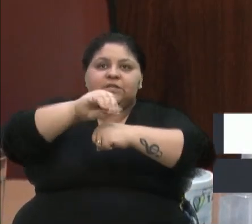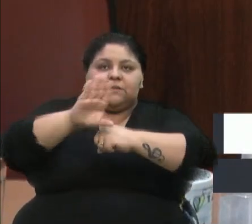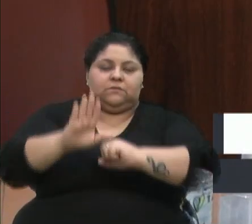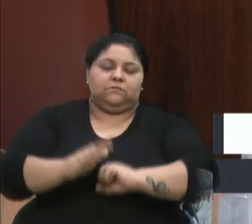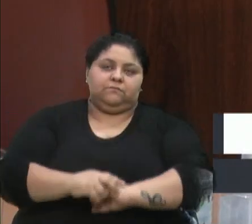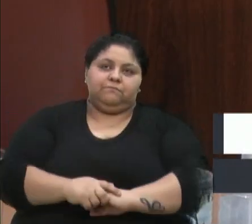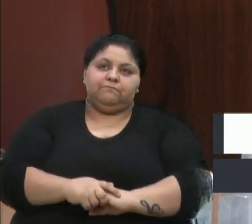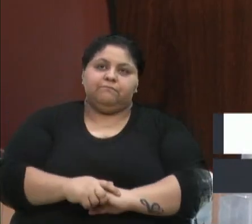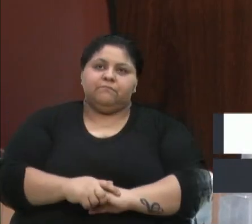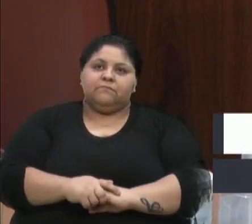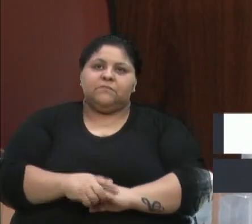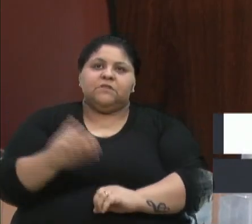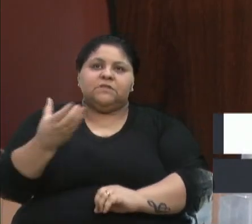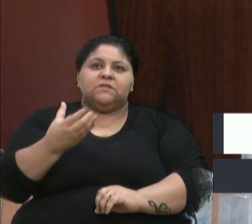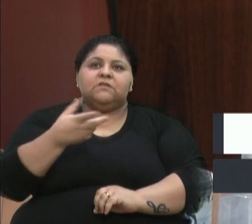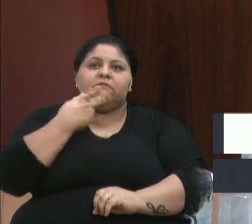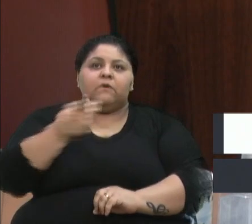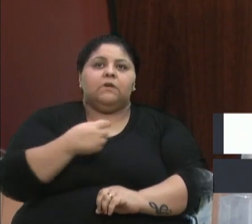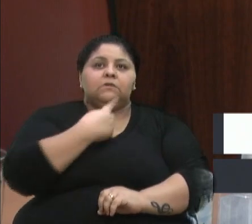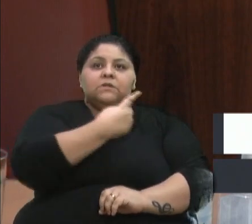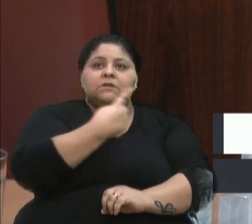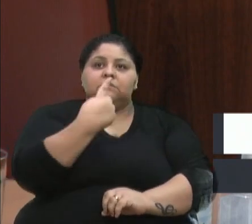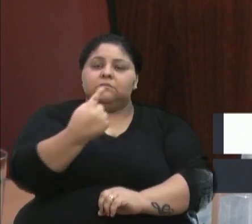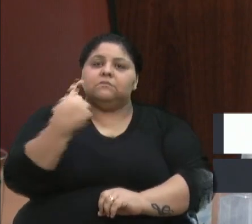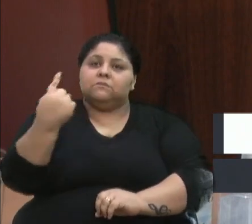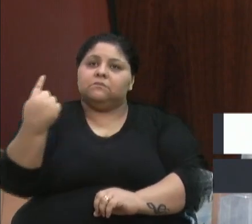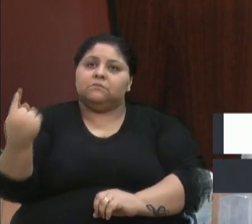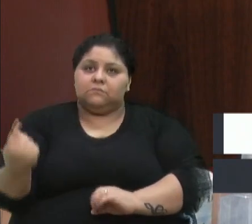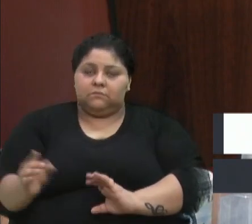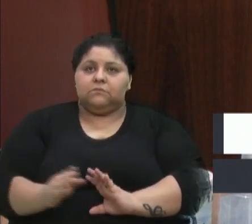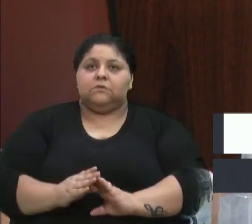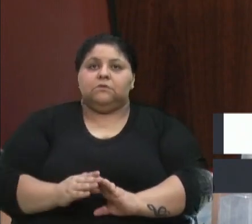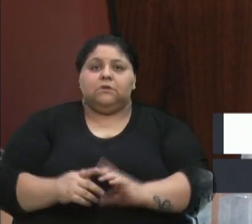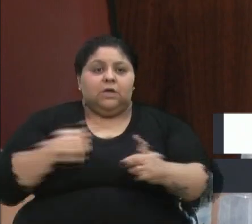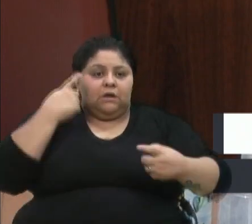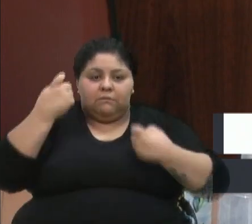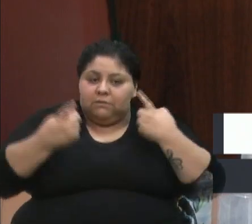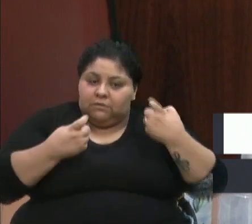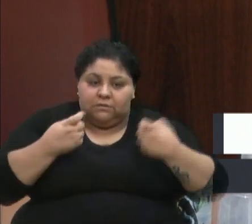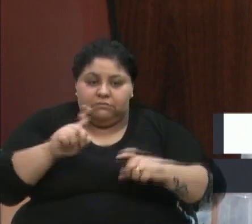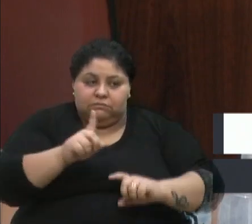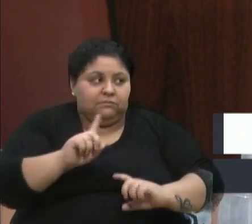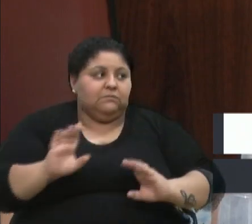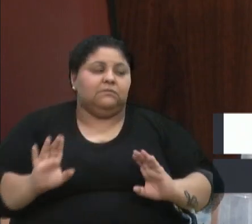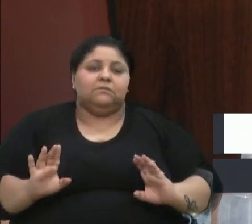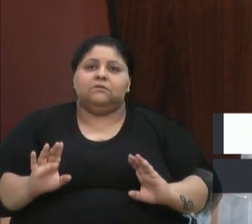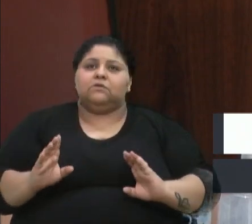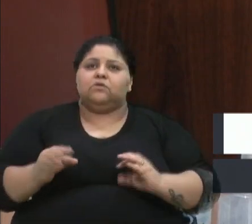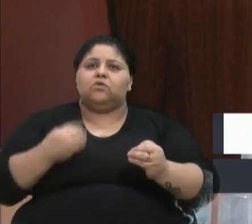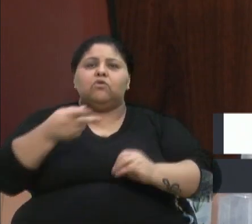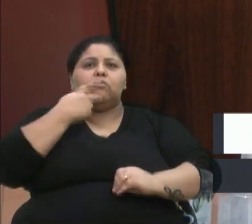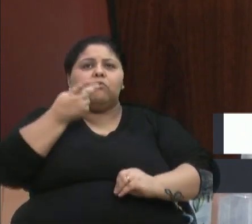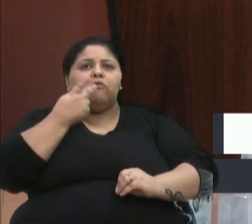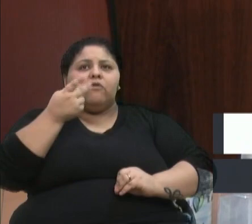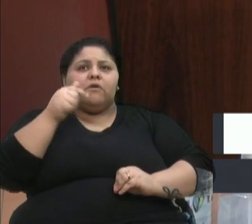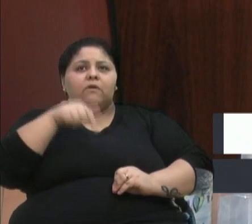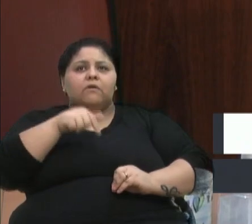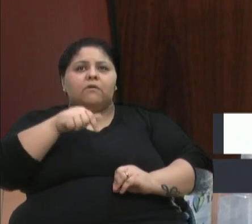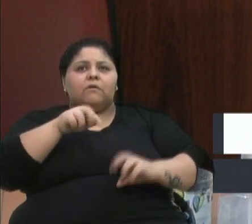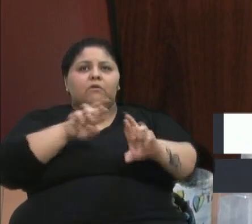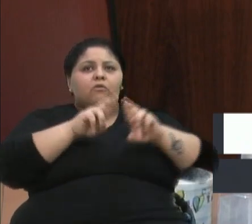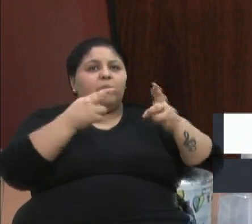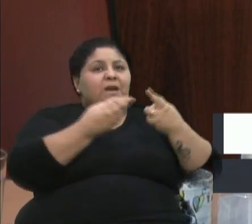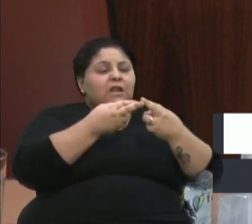indicações. Quiserem, eu falo uma por uma. Aí minha preocupação é essa. Como bem foi falado aqui, uma reunião no Planalto que vai acontecer depois de